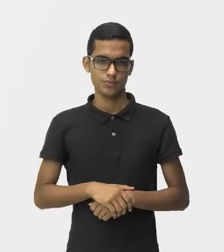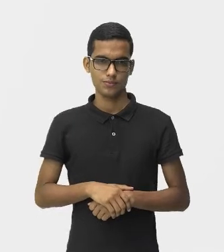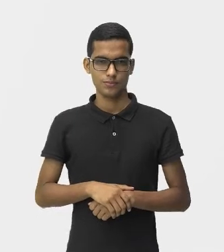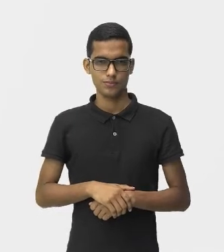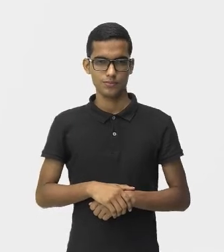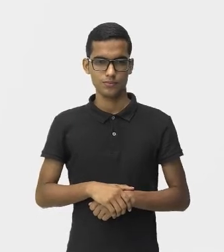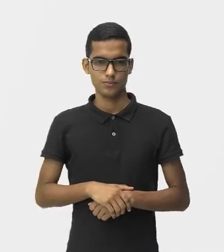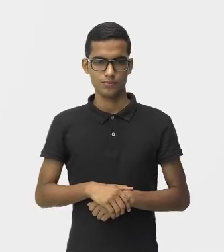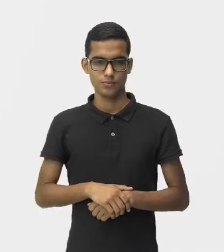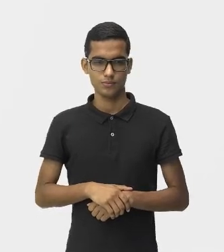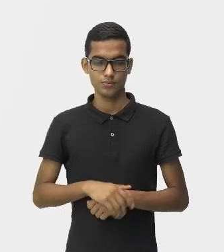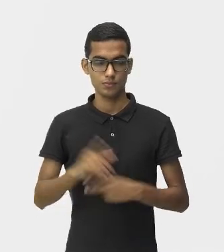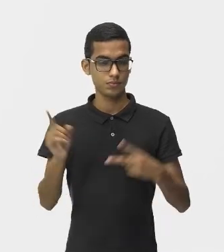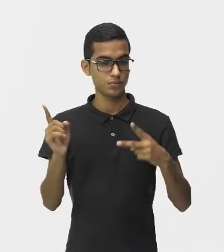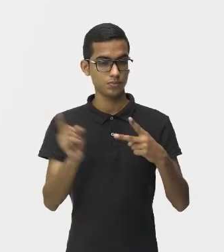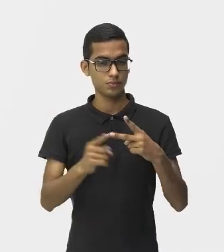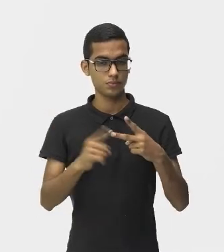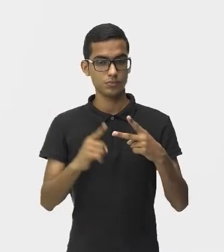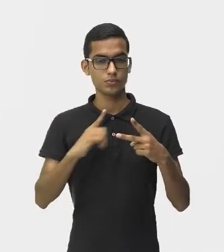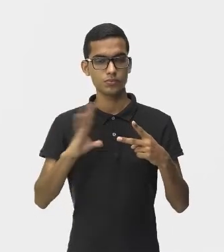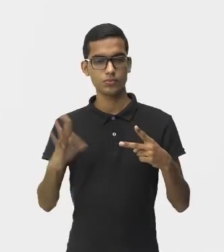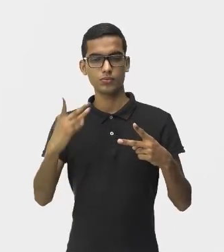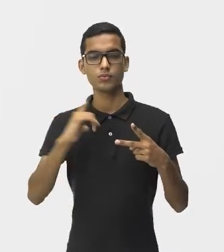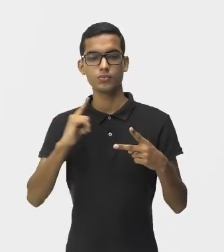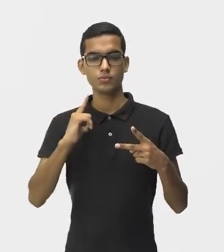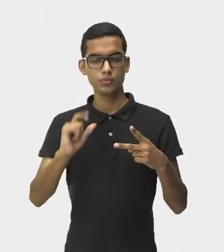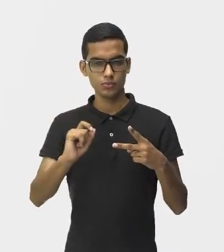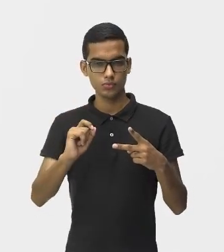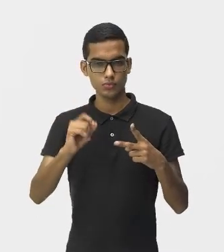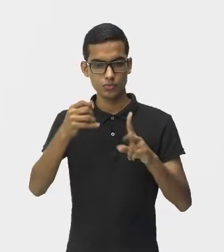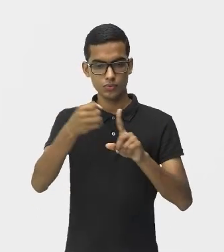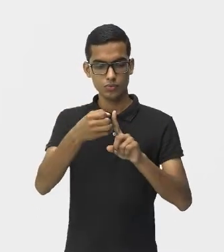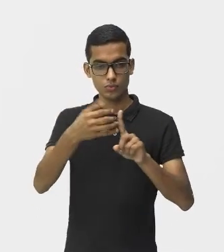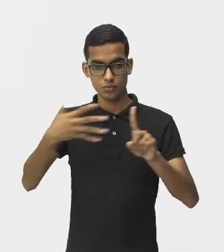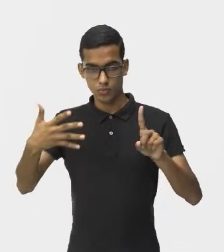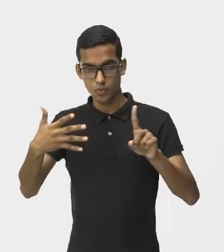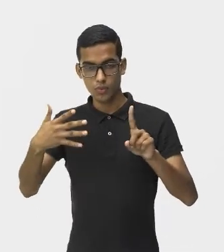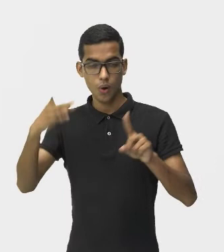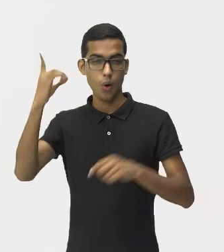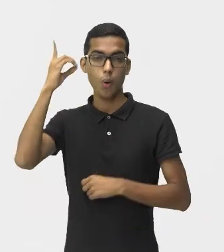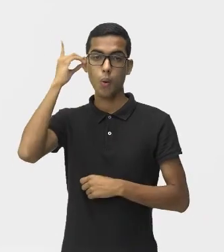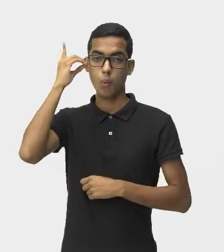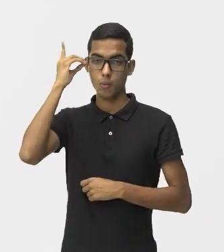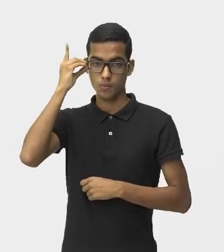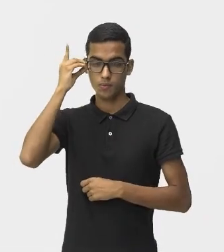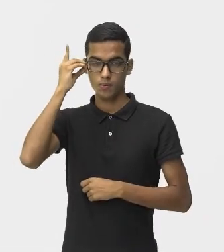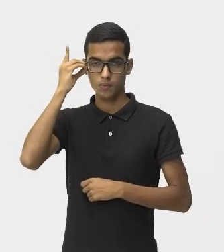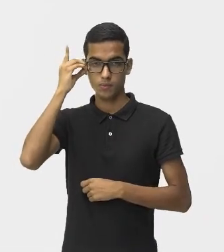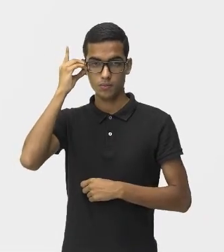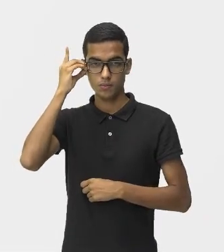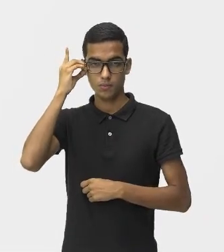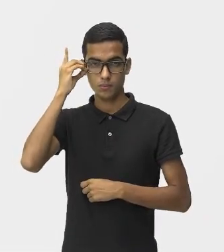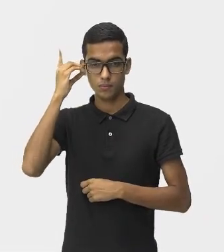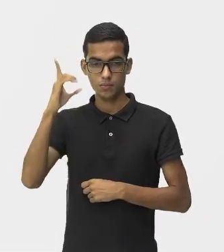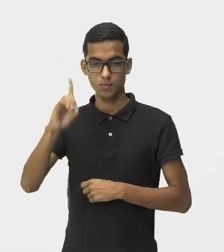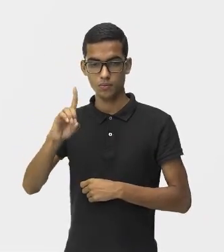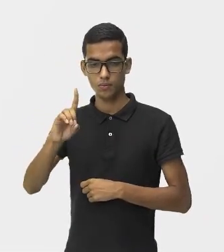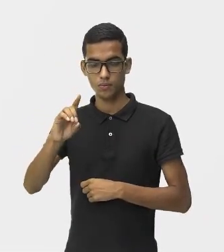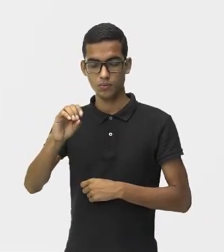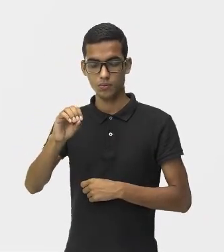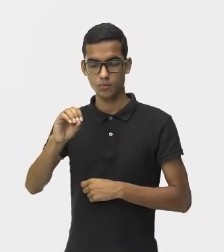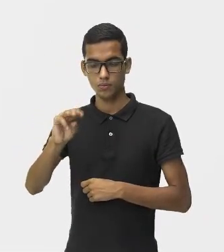da trissomia, temos a síndrome de Down, né? Que também é conhecida como a trissomia do 21.